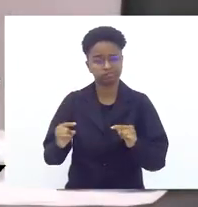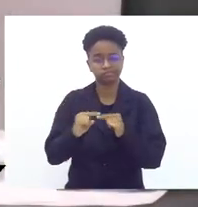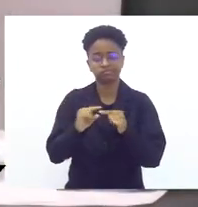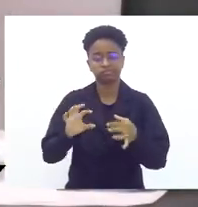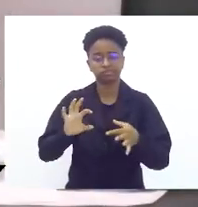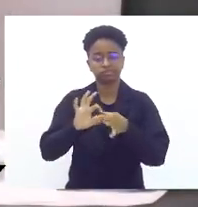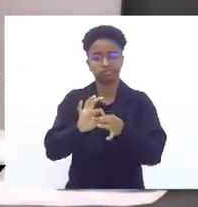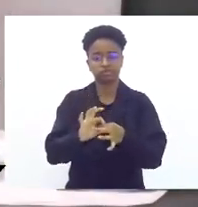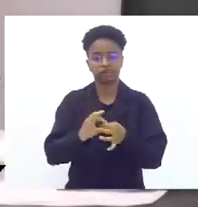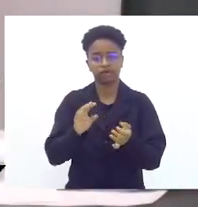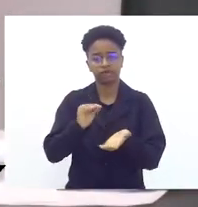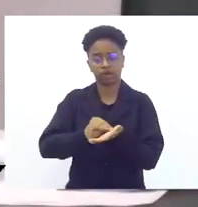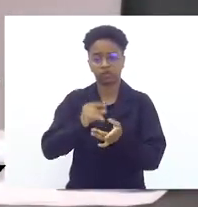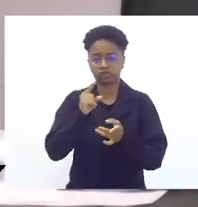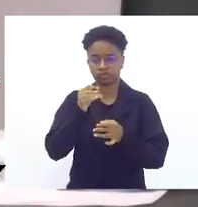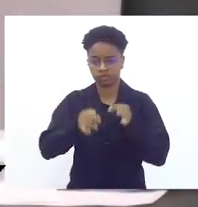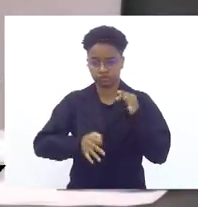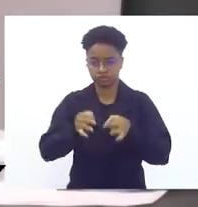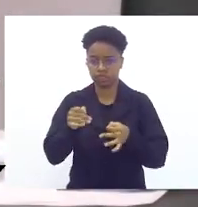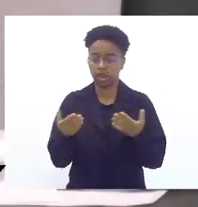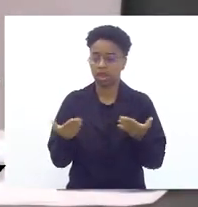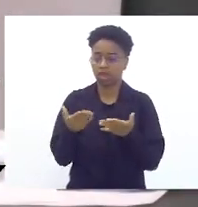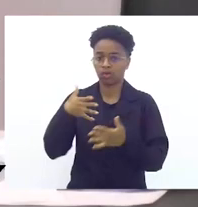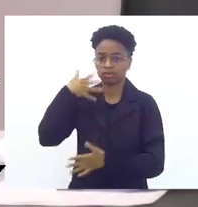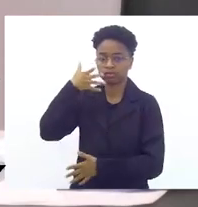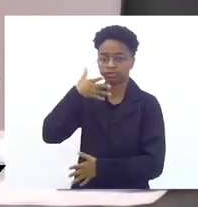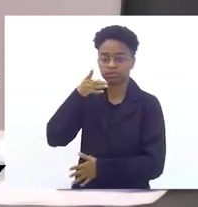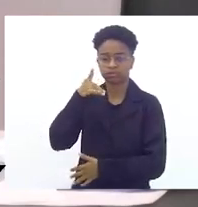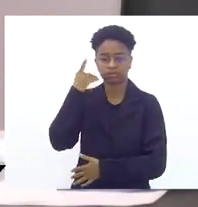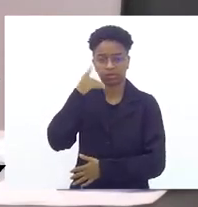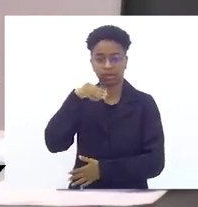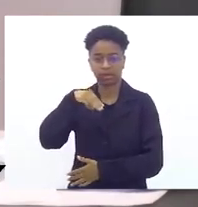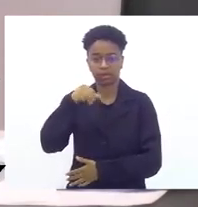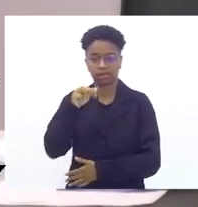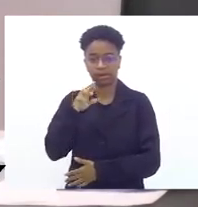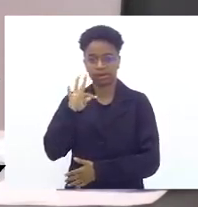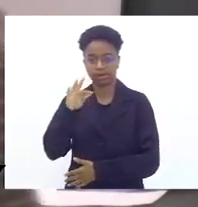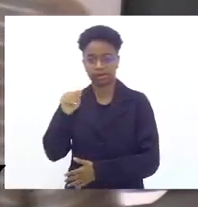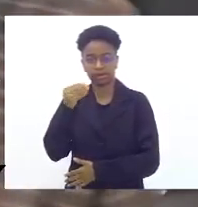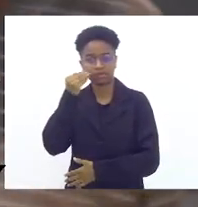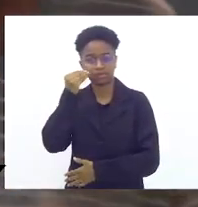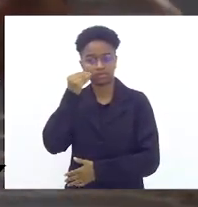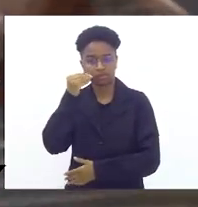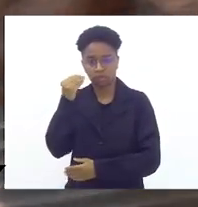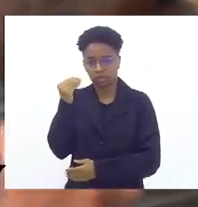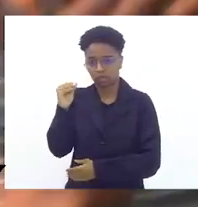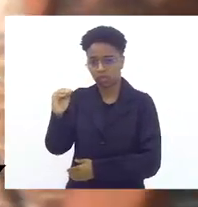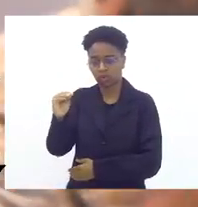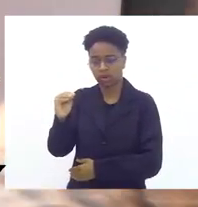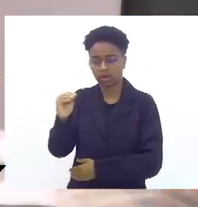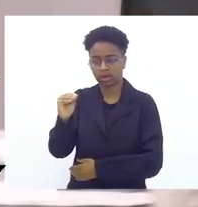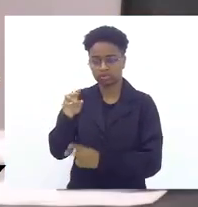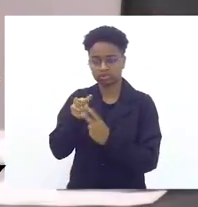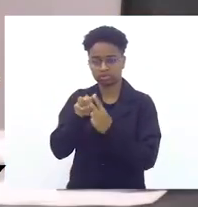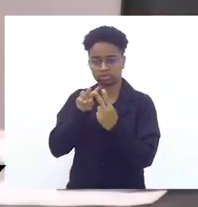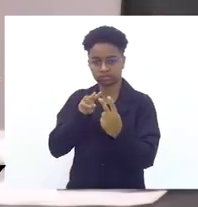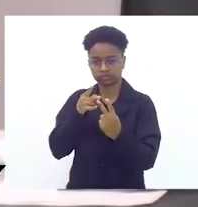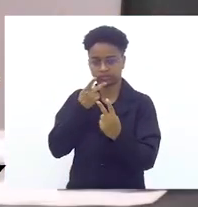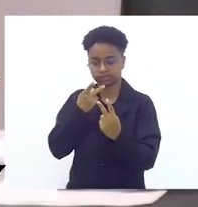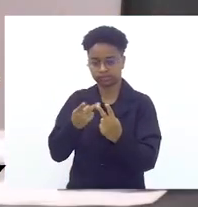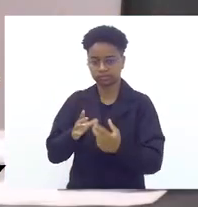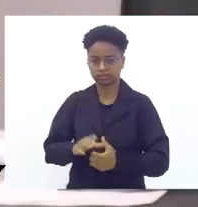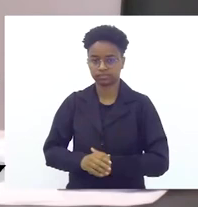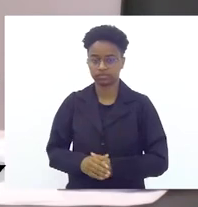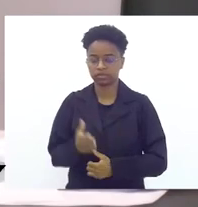vamos ouvir agora deputada Marta Rocha não sei se ela se a gente consegue Tecnicamente colocava já aqui a deputada